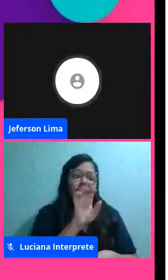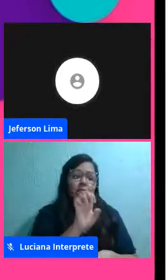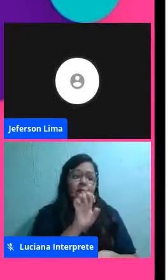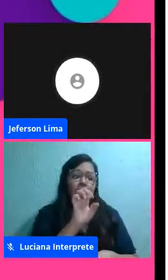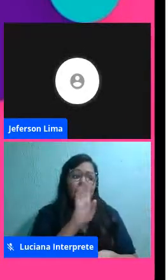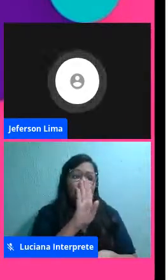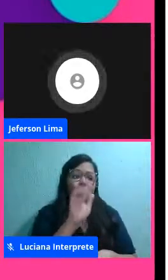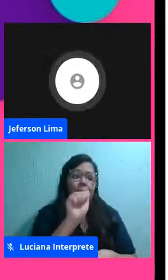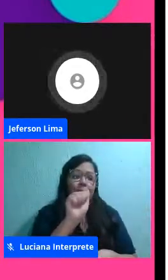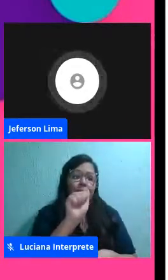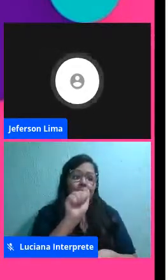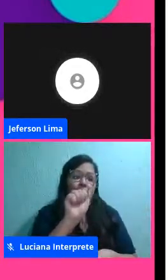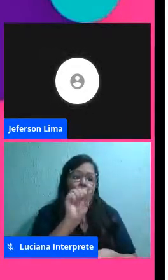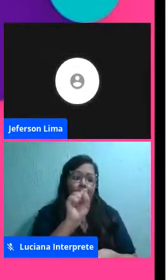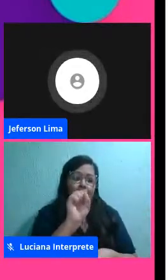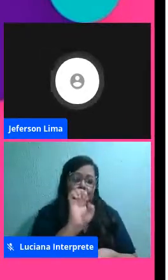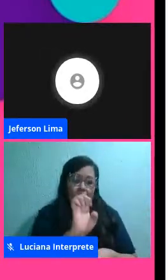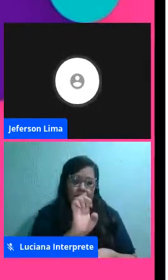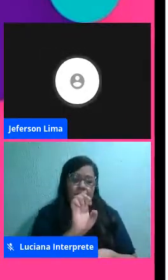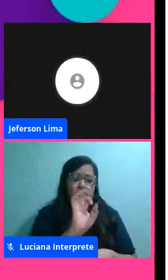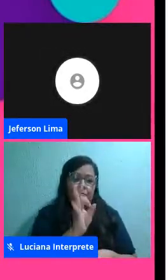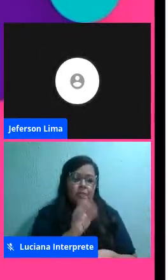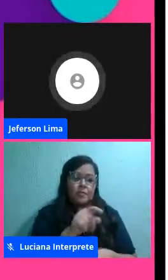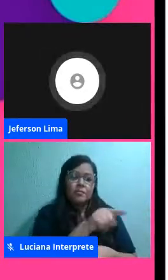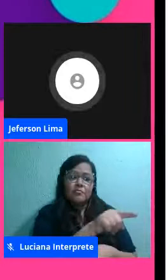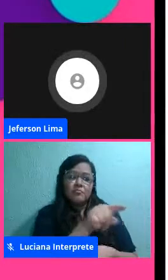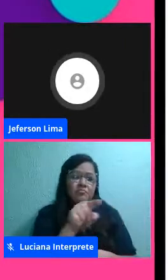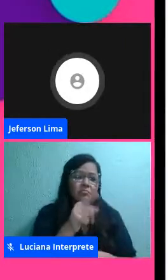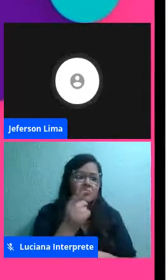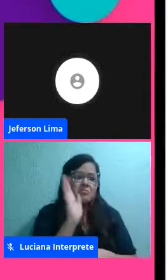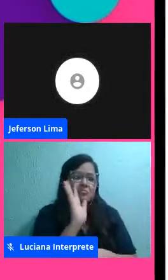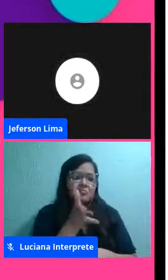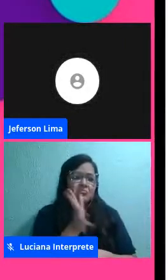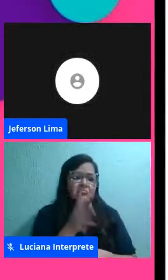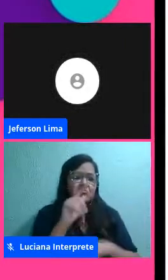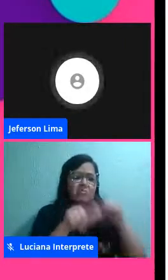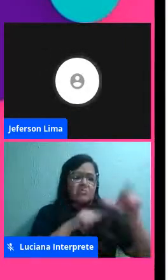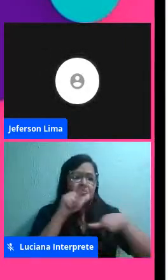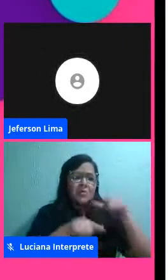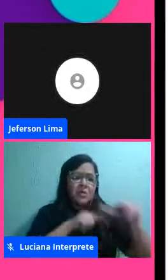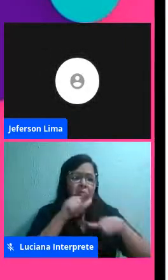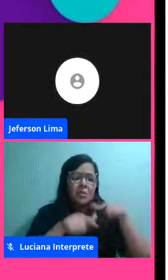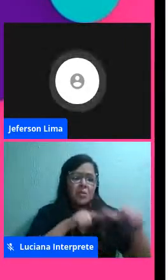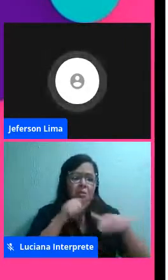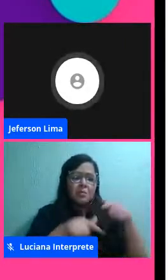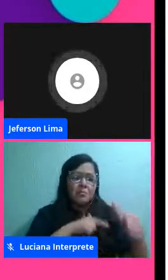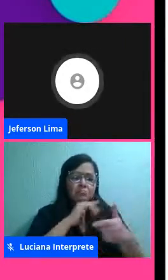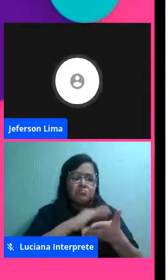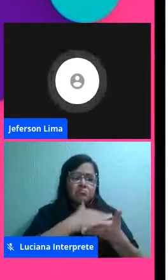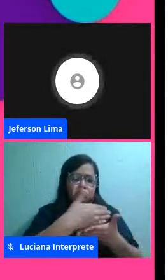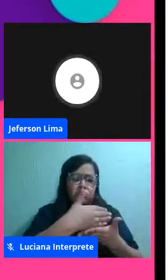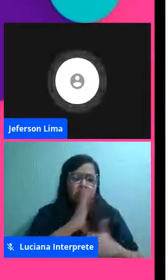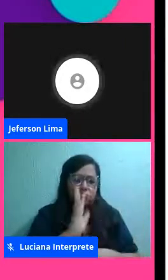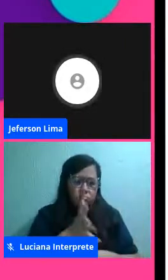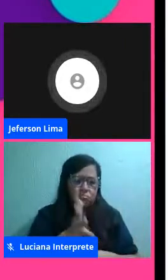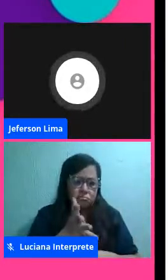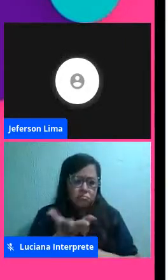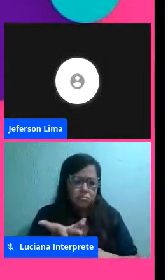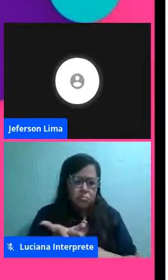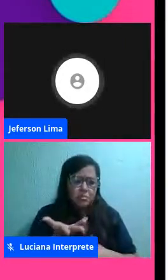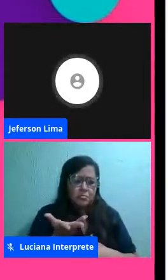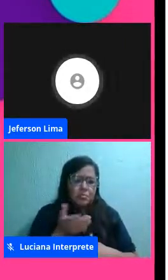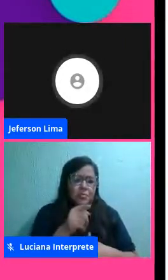lá. Quem de vocês aí, que estiver assistindo aí, já trabalhou com Node, certo? Imagine como é que a gente faz para